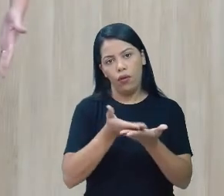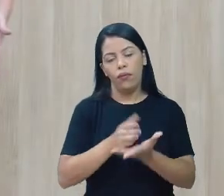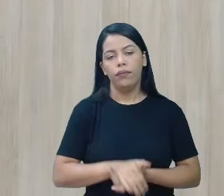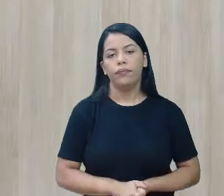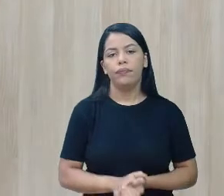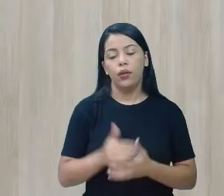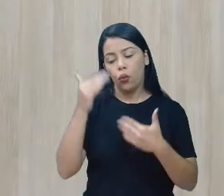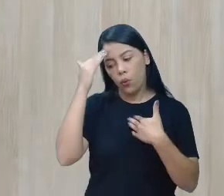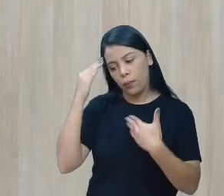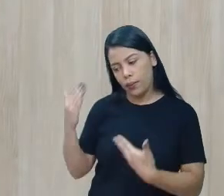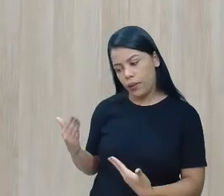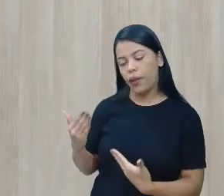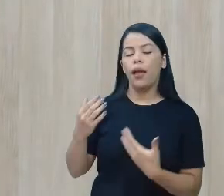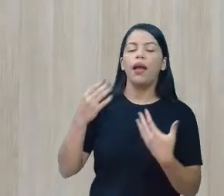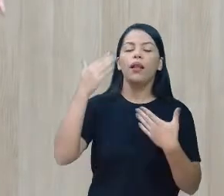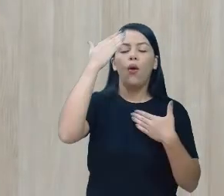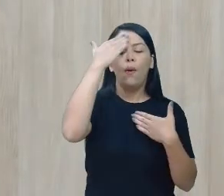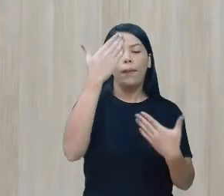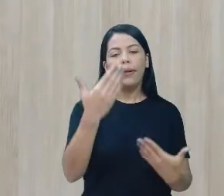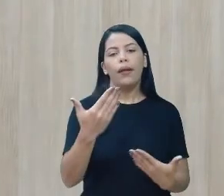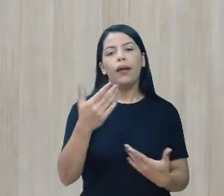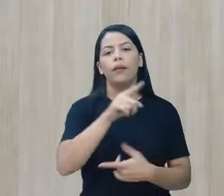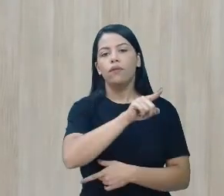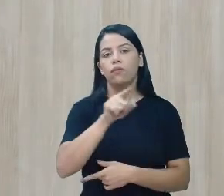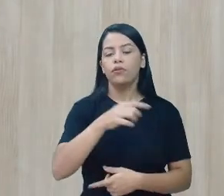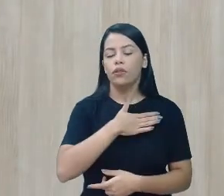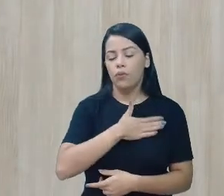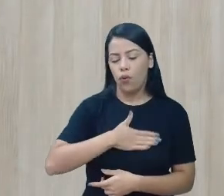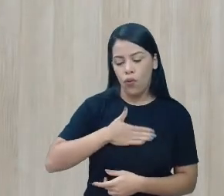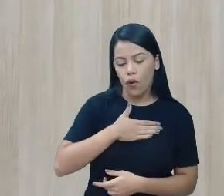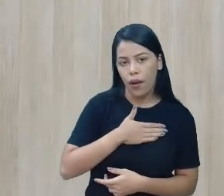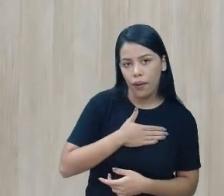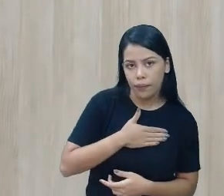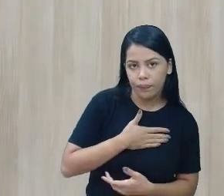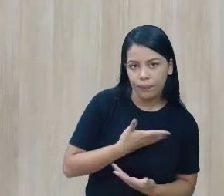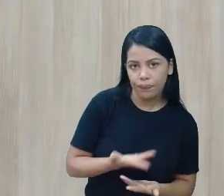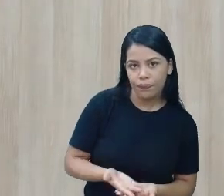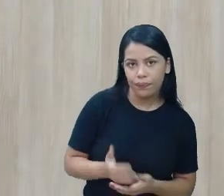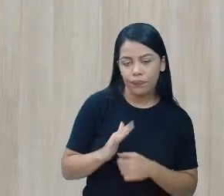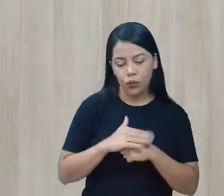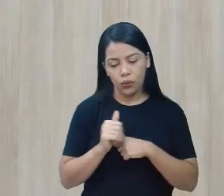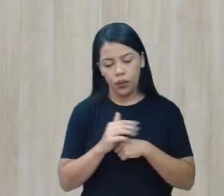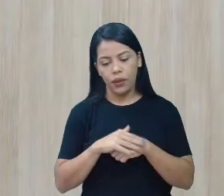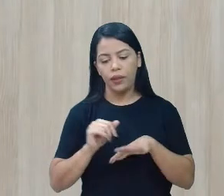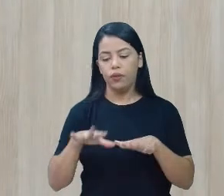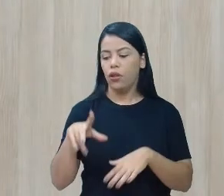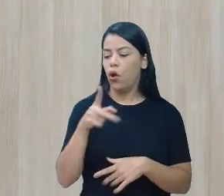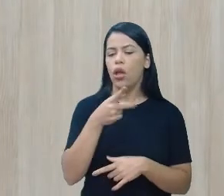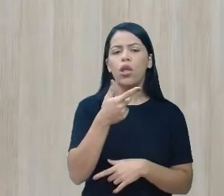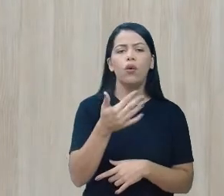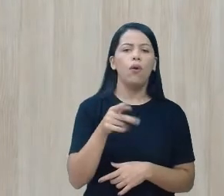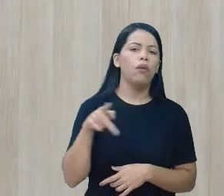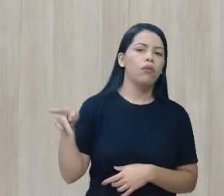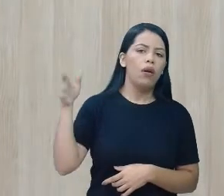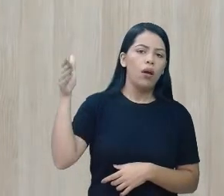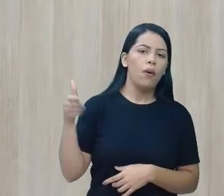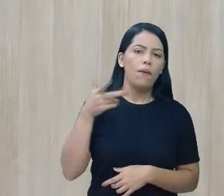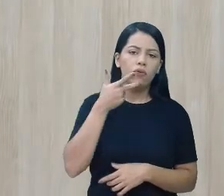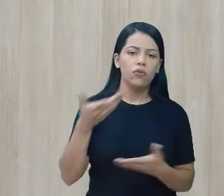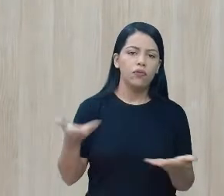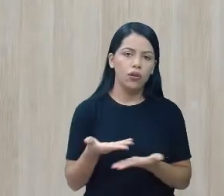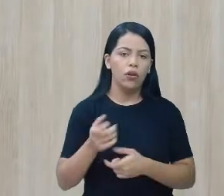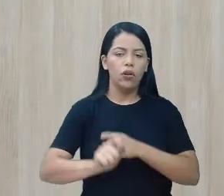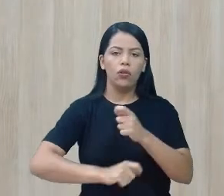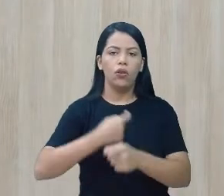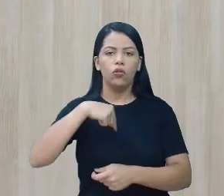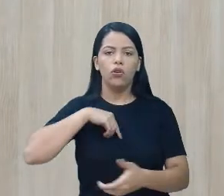Muito obrigada pelo carinho, pessoal. Então, como o Pedro falou, o nosso formato de aula aqui, na interação pelo aplicativo, né, ele funciona ao